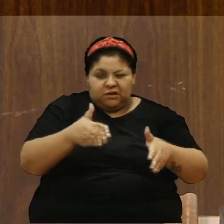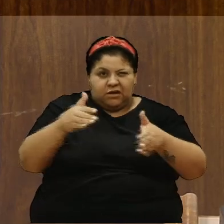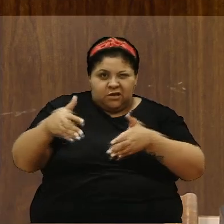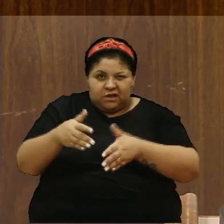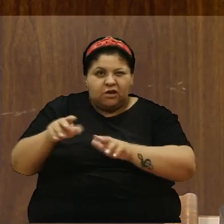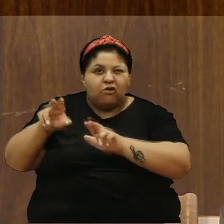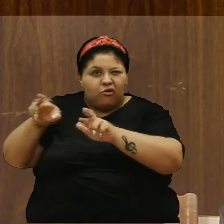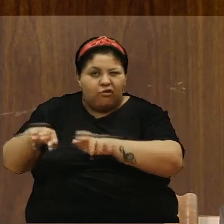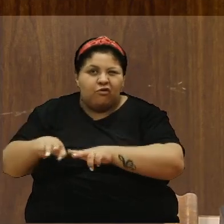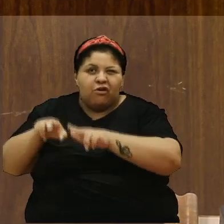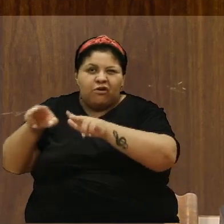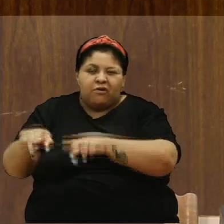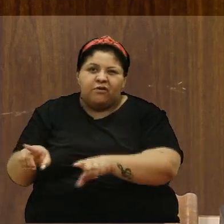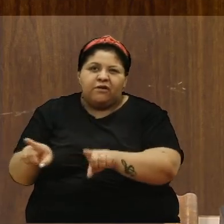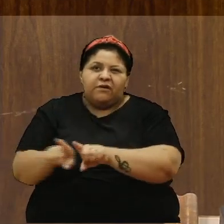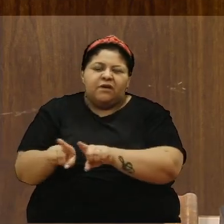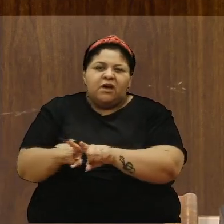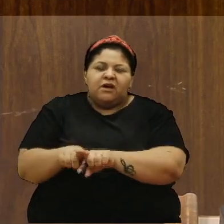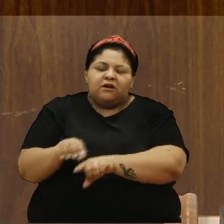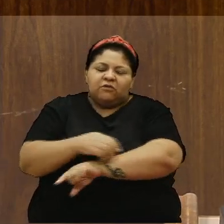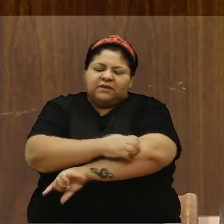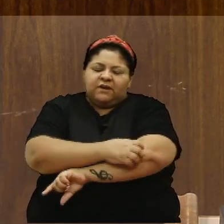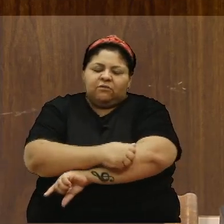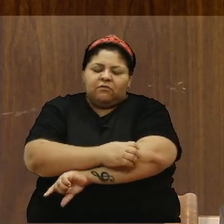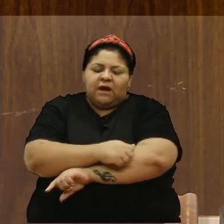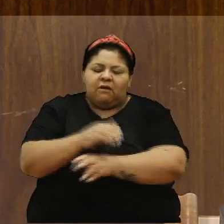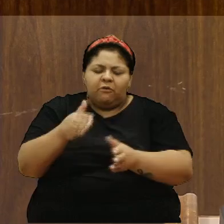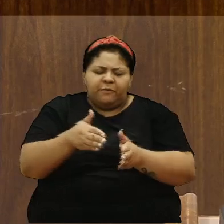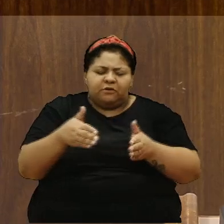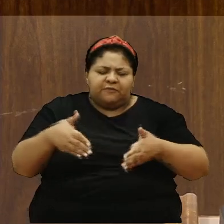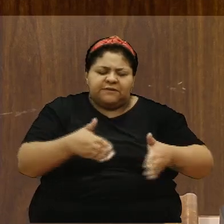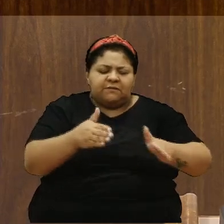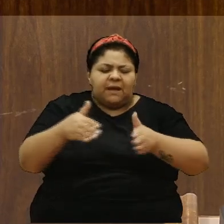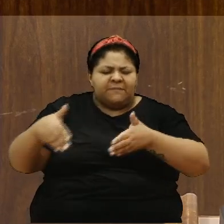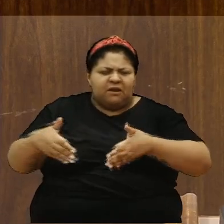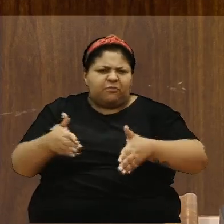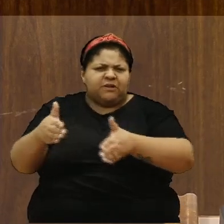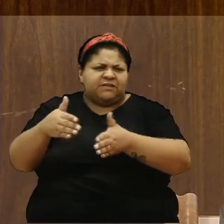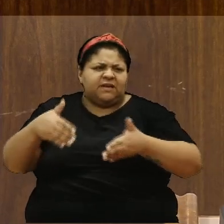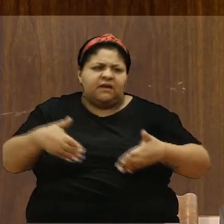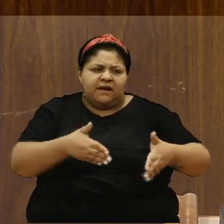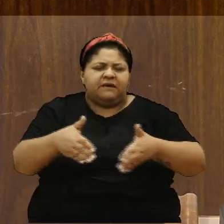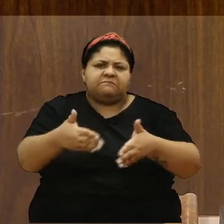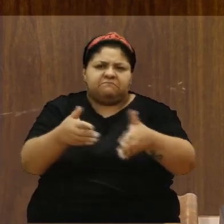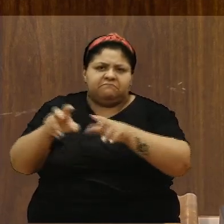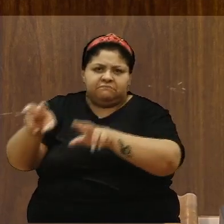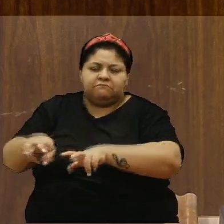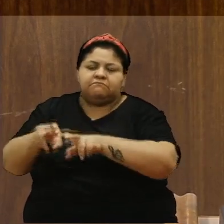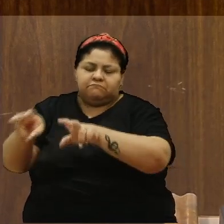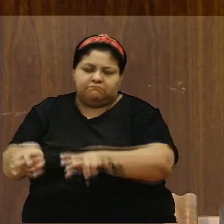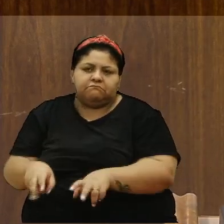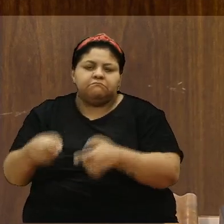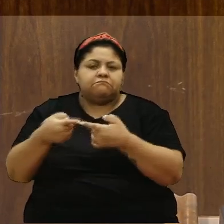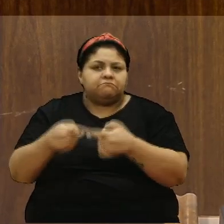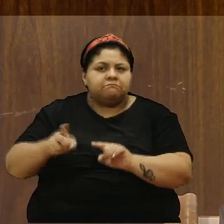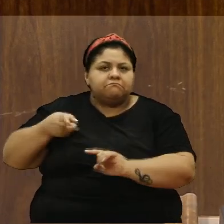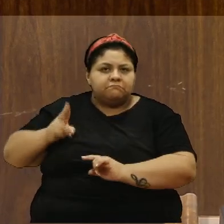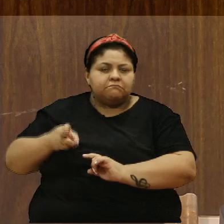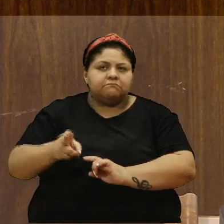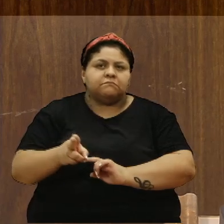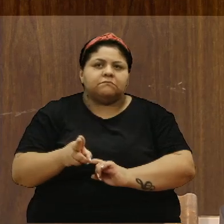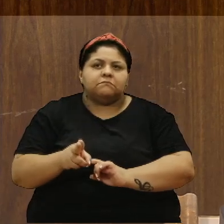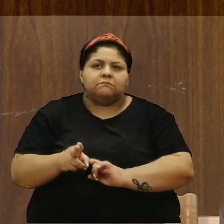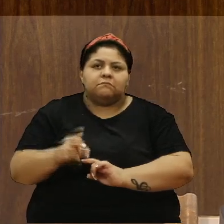rurais foram muito mais visitados, teve muito mais propagandas, mas sempre